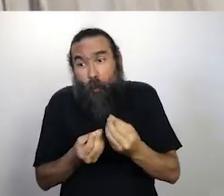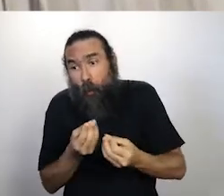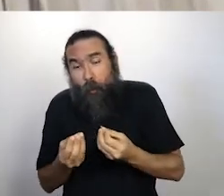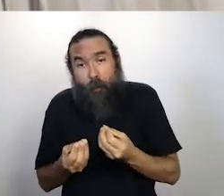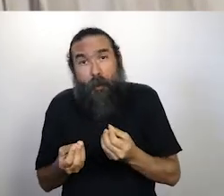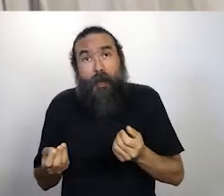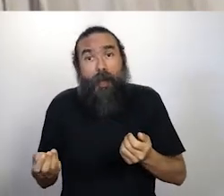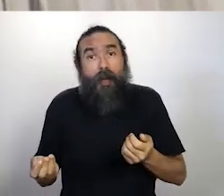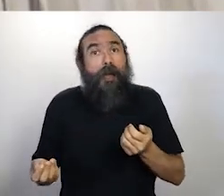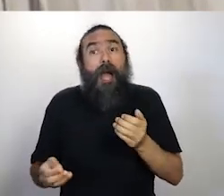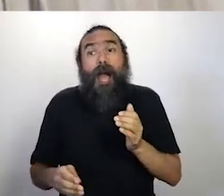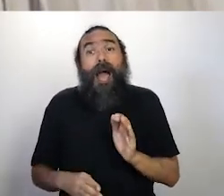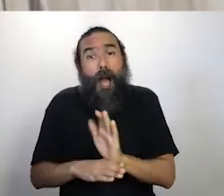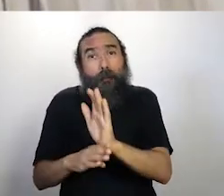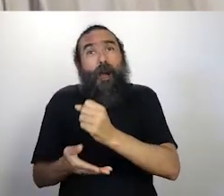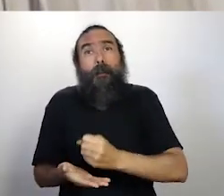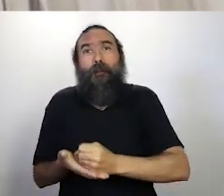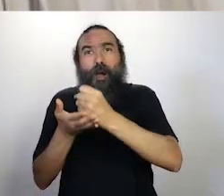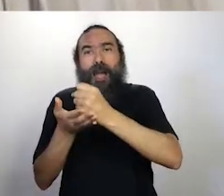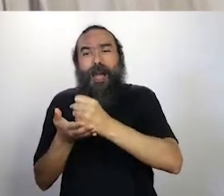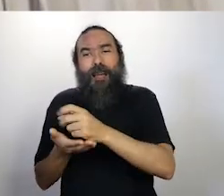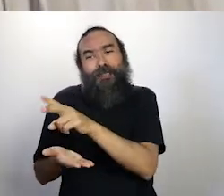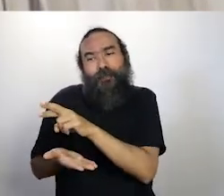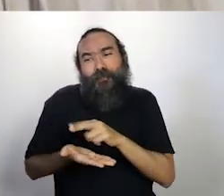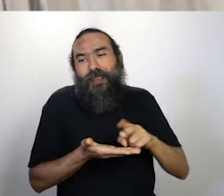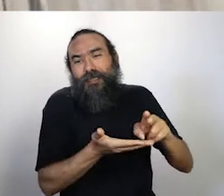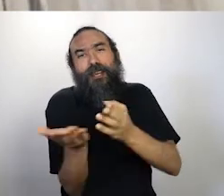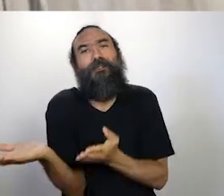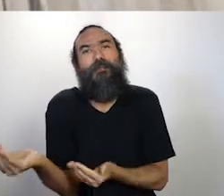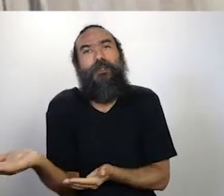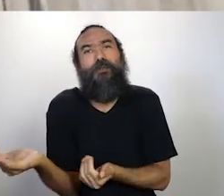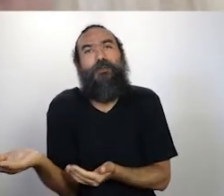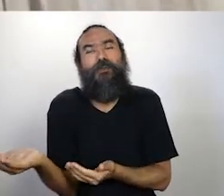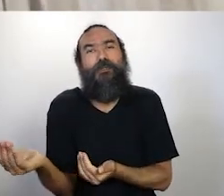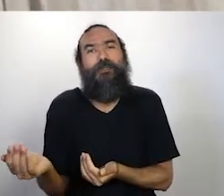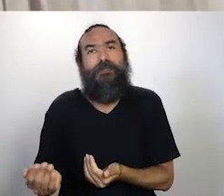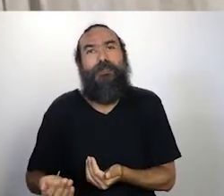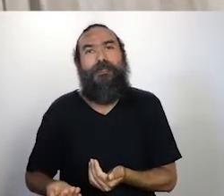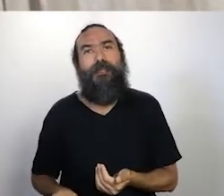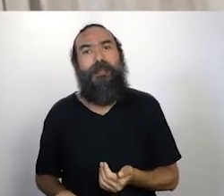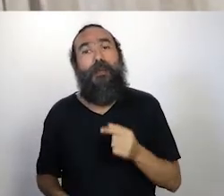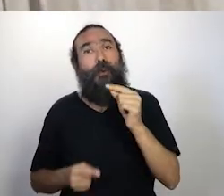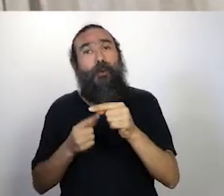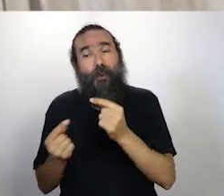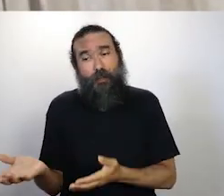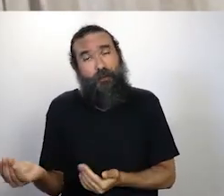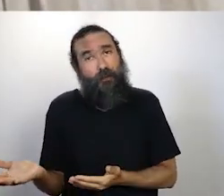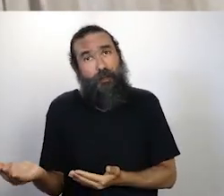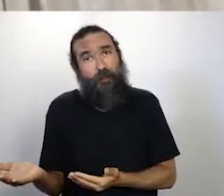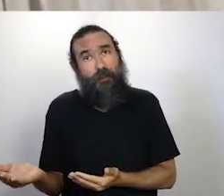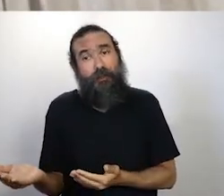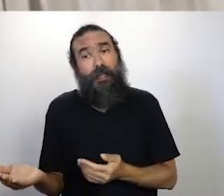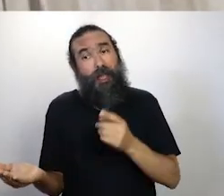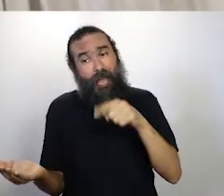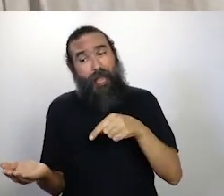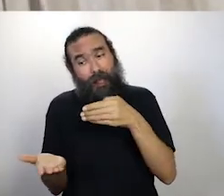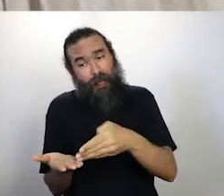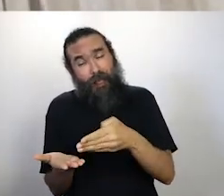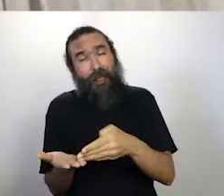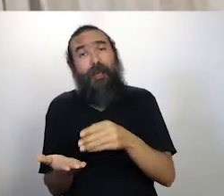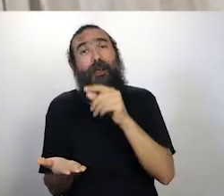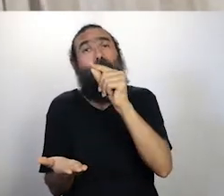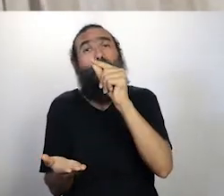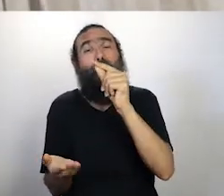principalmente para a diversidade das juventudes, a gente entende que juventude também é uma janela de oportunidade para o país. Hoje nós somos um país jovem,